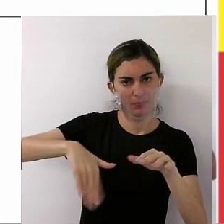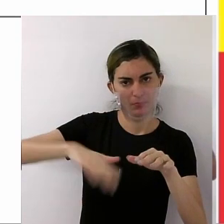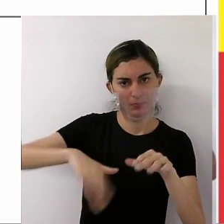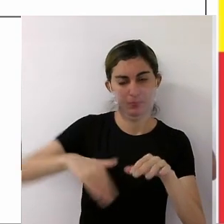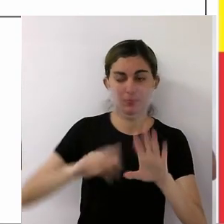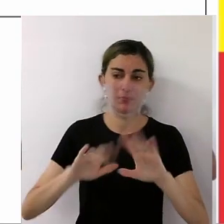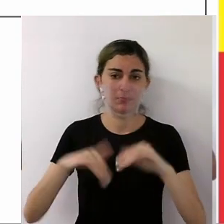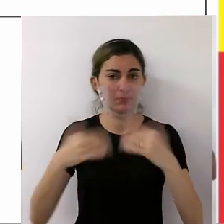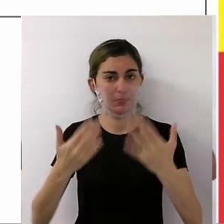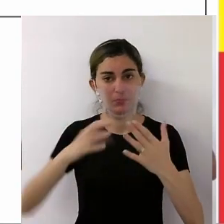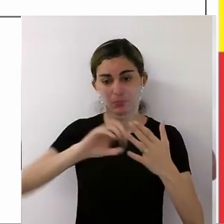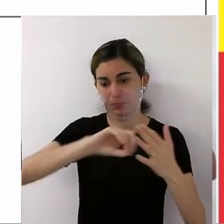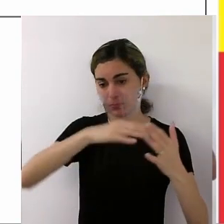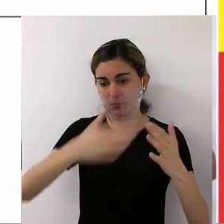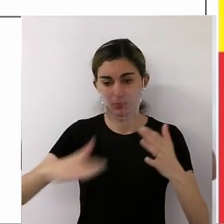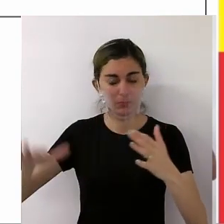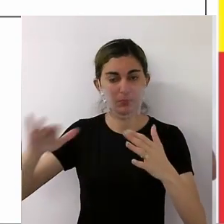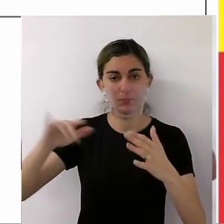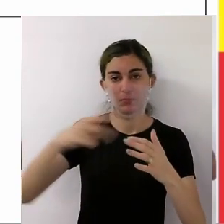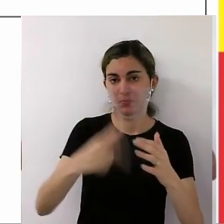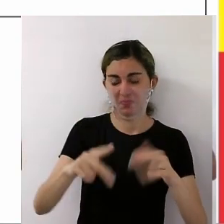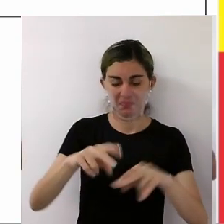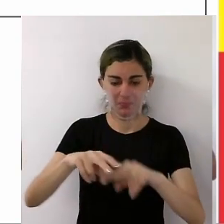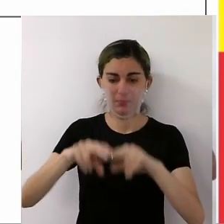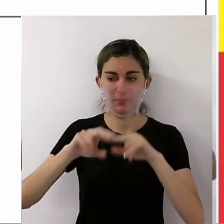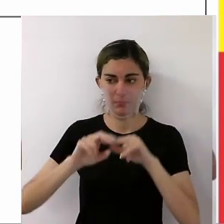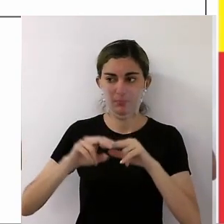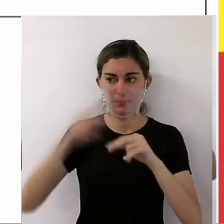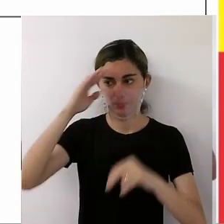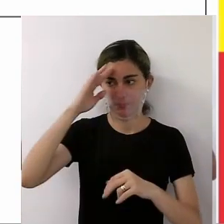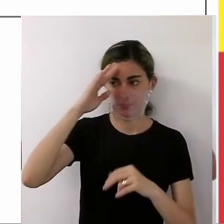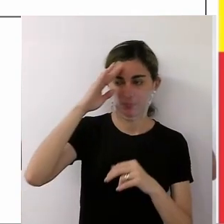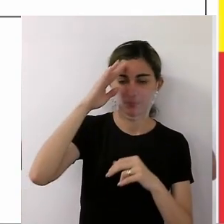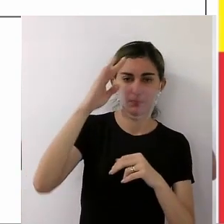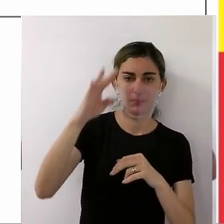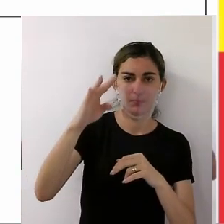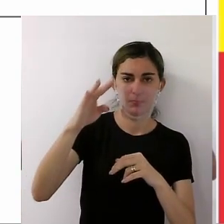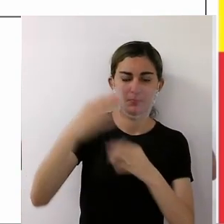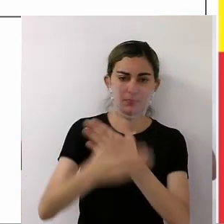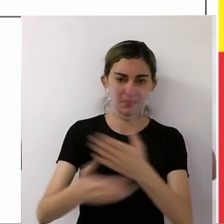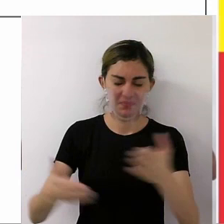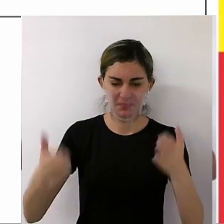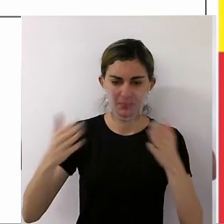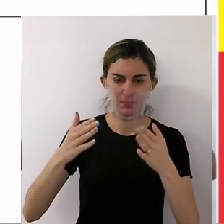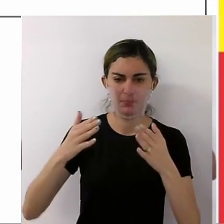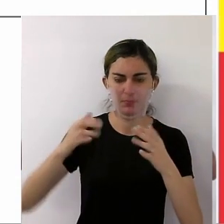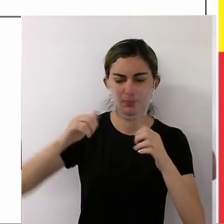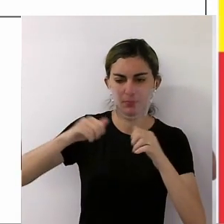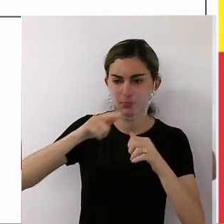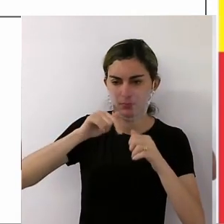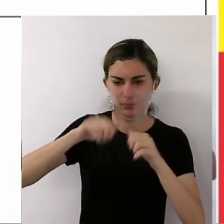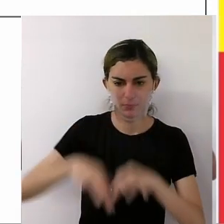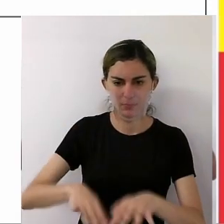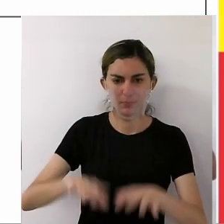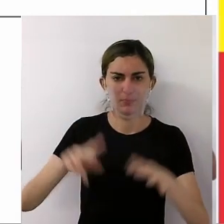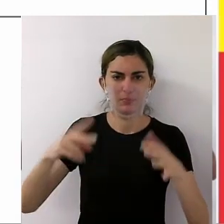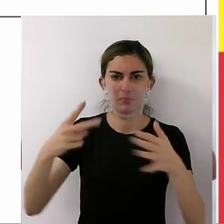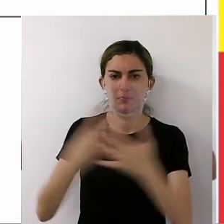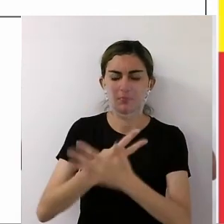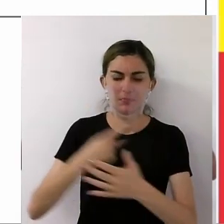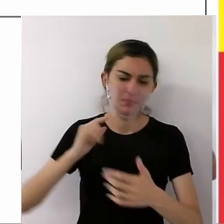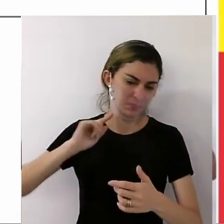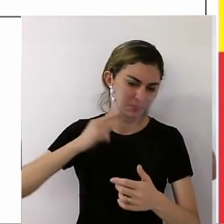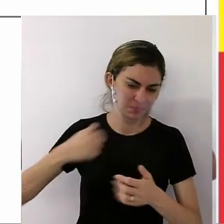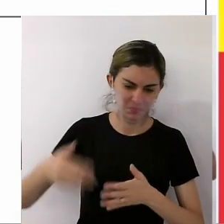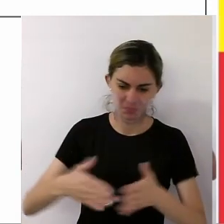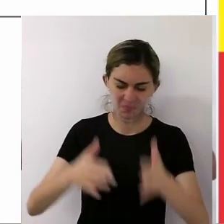né? E oceanos. Ela é causada principalmente pelo derramamento indevido de